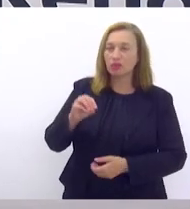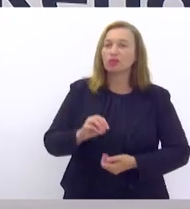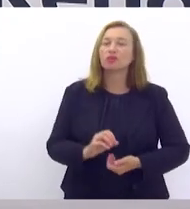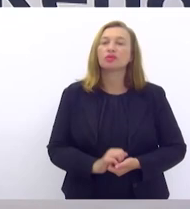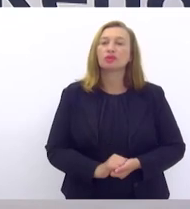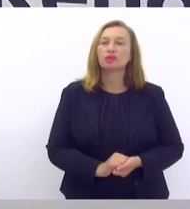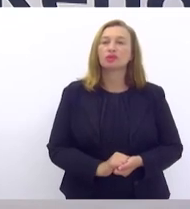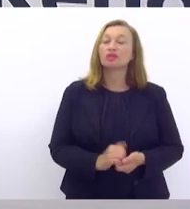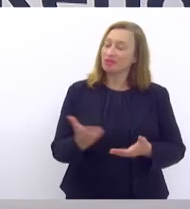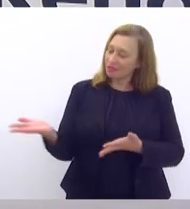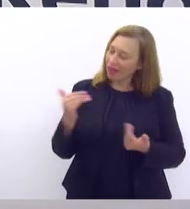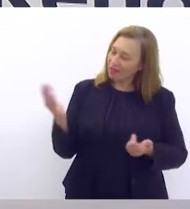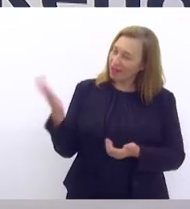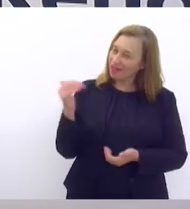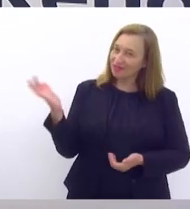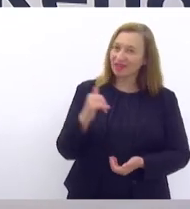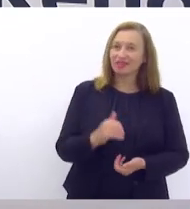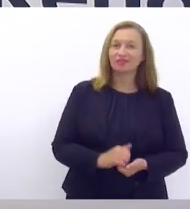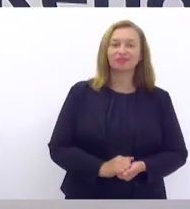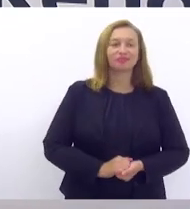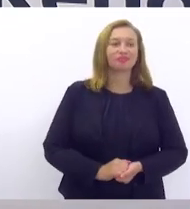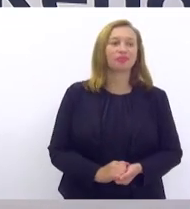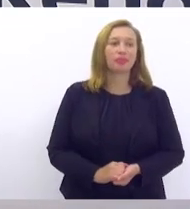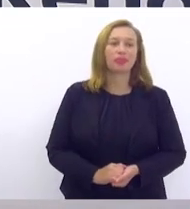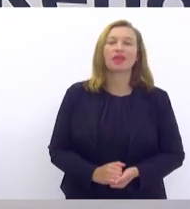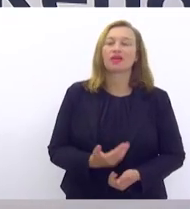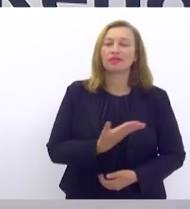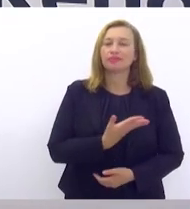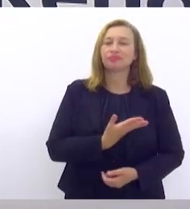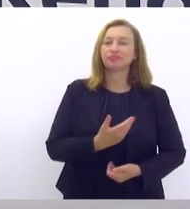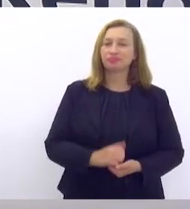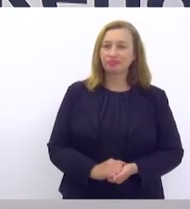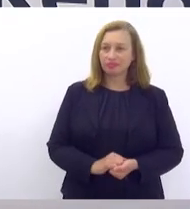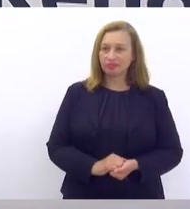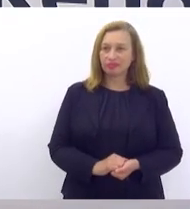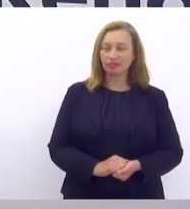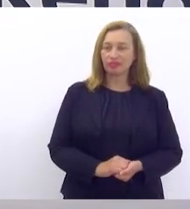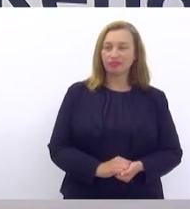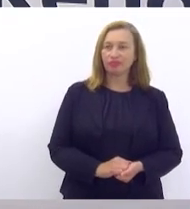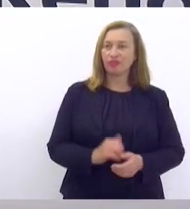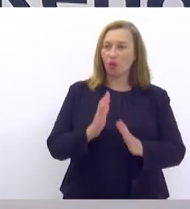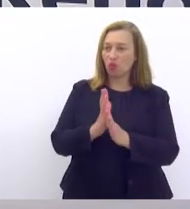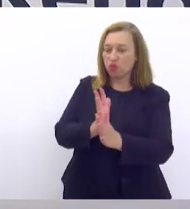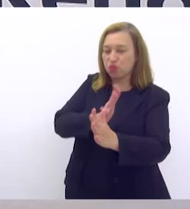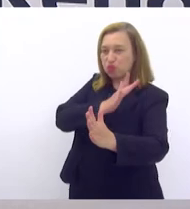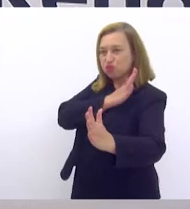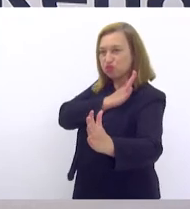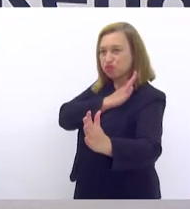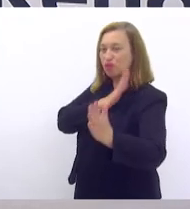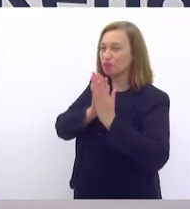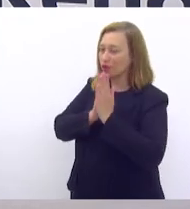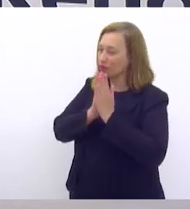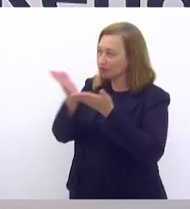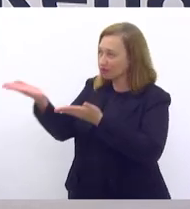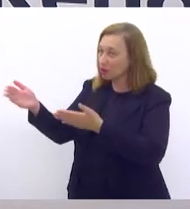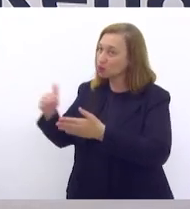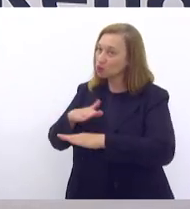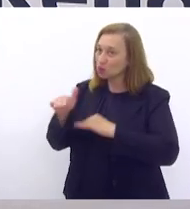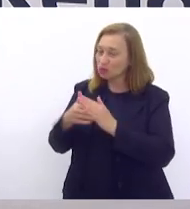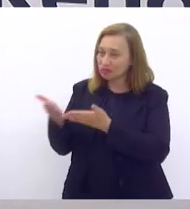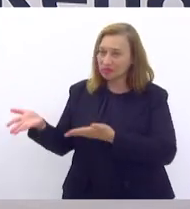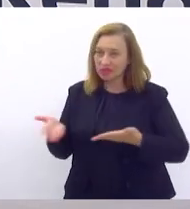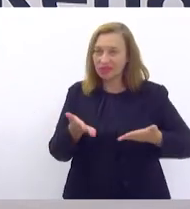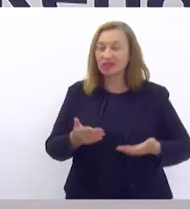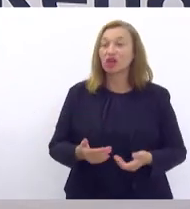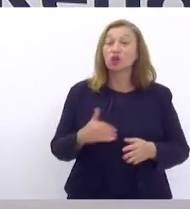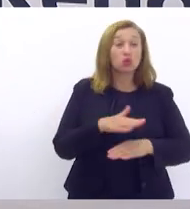de palmas. Vem, vão vindo, meus queridos amigos. Vamos formando uma fila aqui, ó, por favor, todos eles aqui, que eu vou.